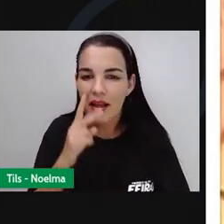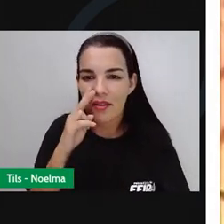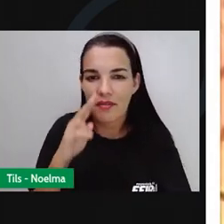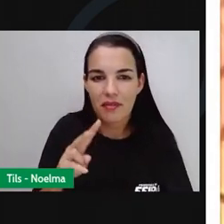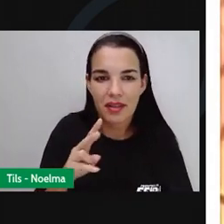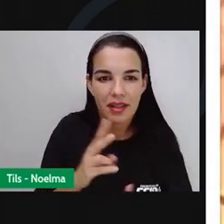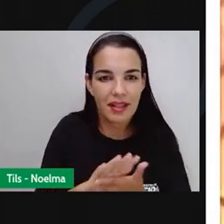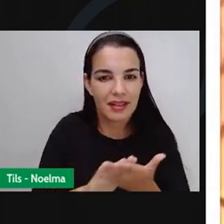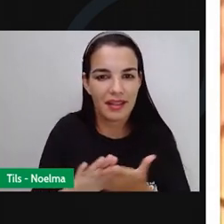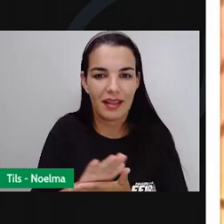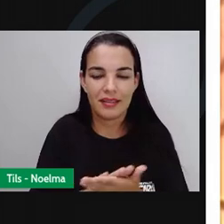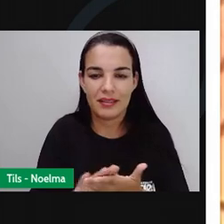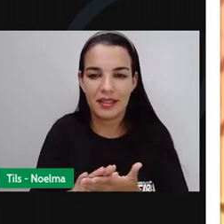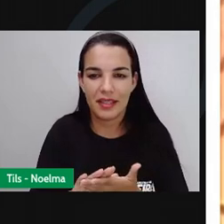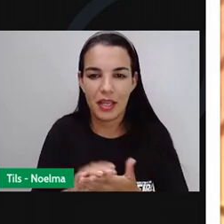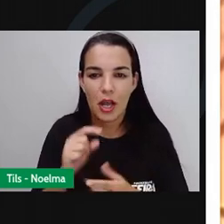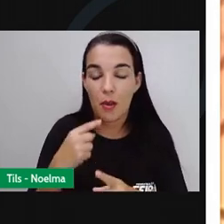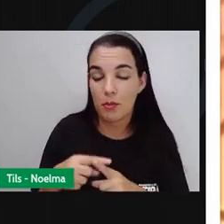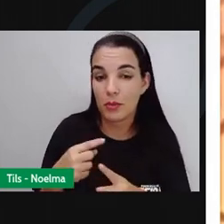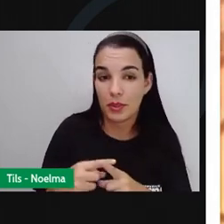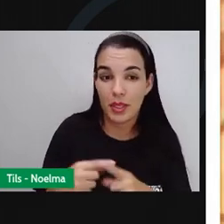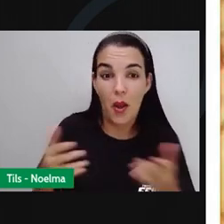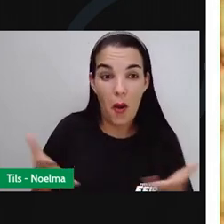poesia hoje diz isso.